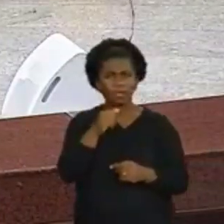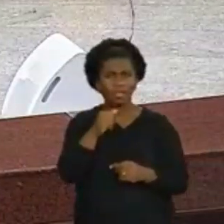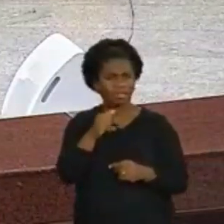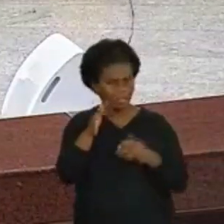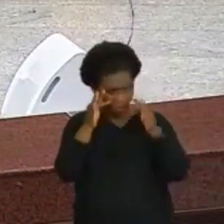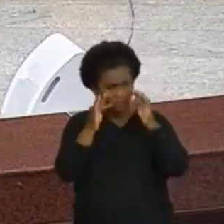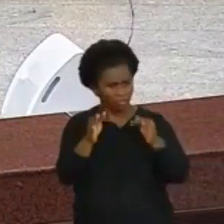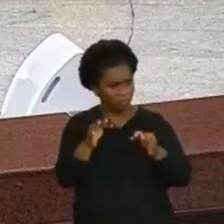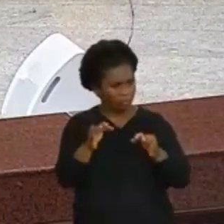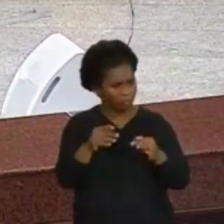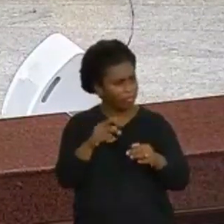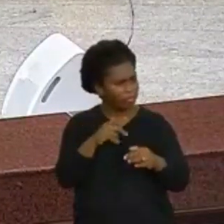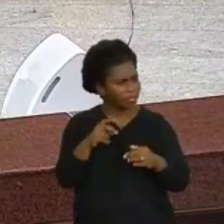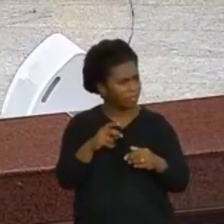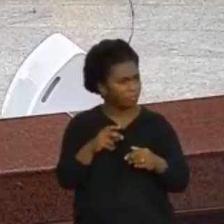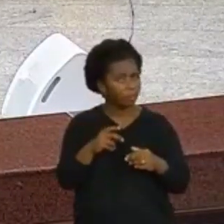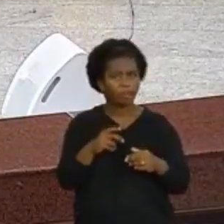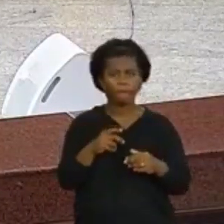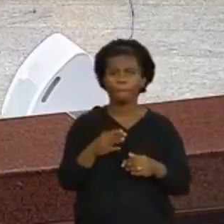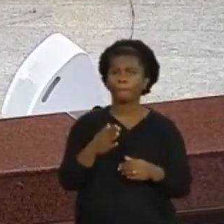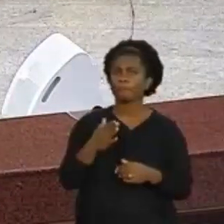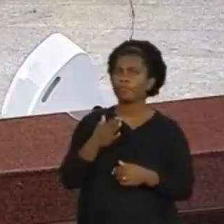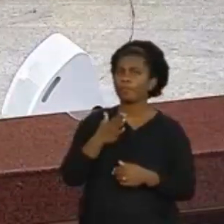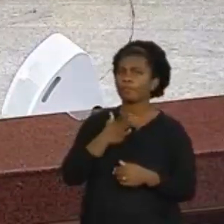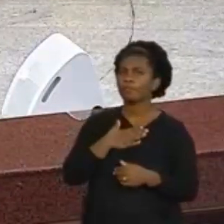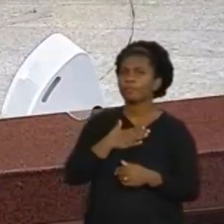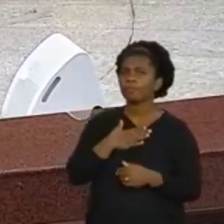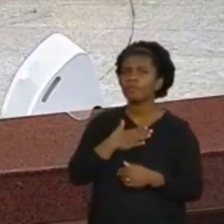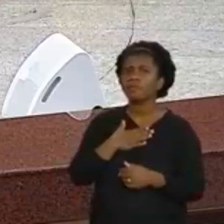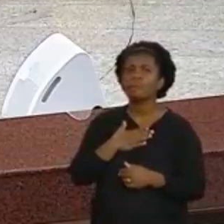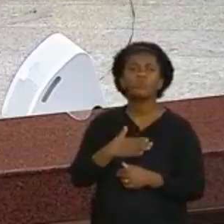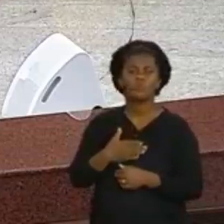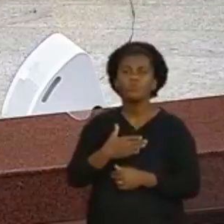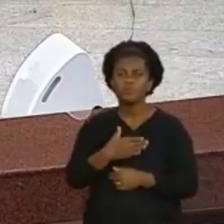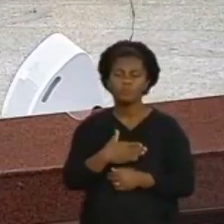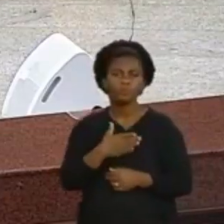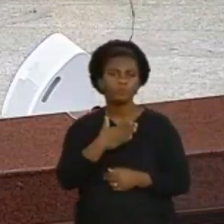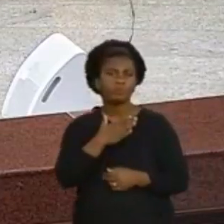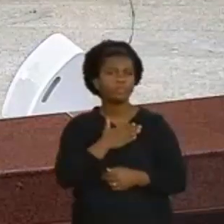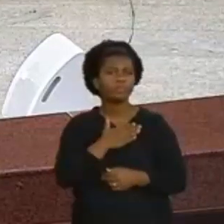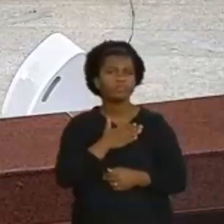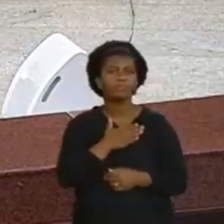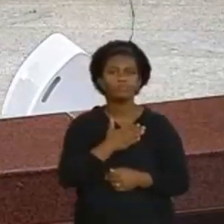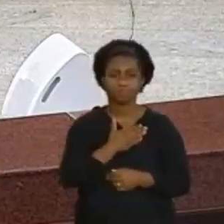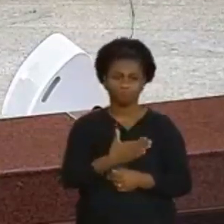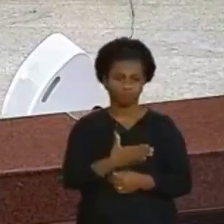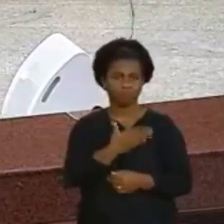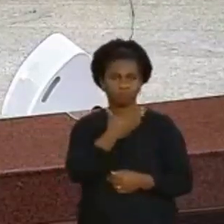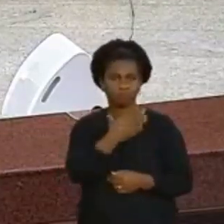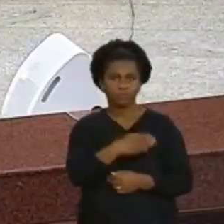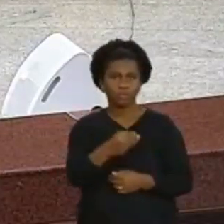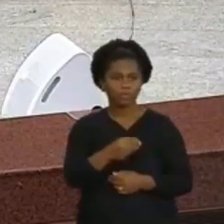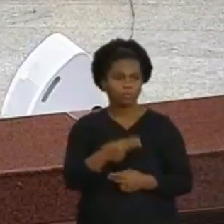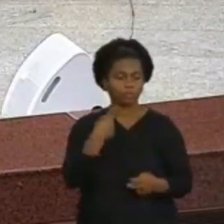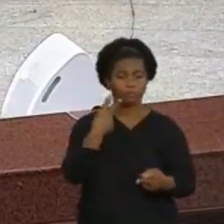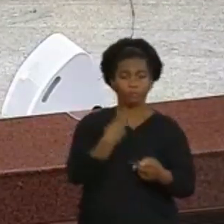preso. Aí eu falei assim: pô, ele vai se converter lá na cadeia, que trabalho lindo tendo um IP lá dentro. O filho dela se converteu.